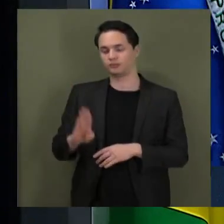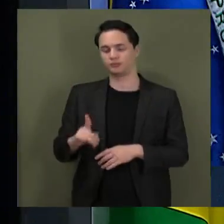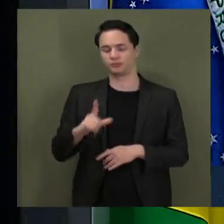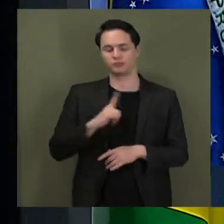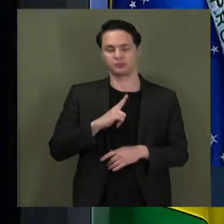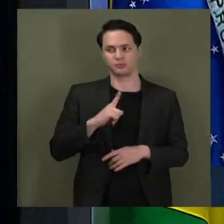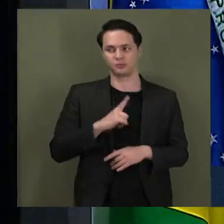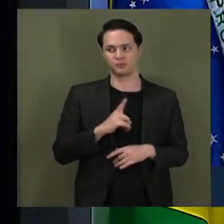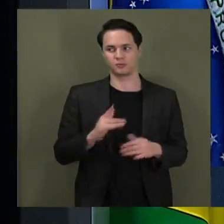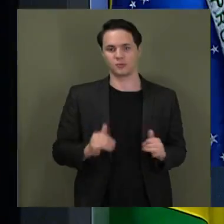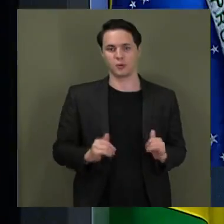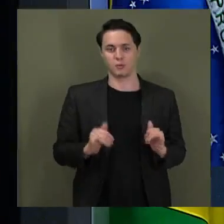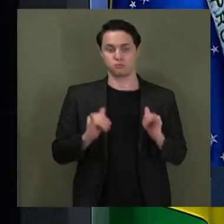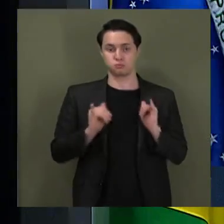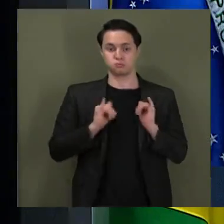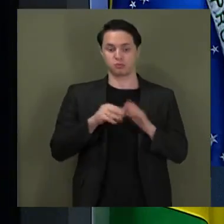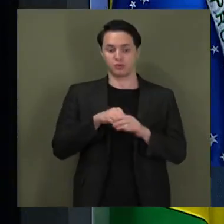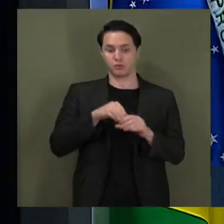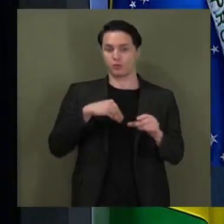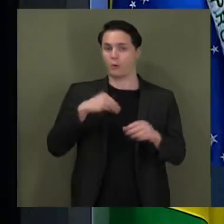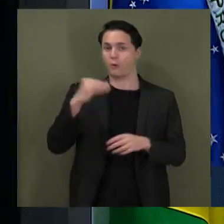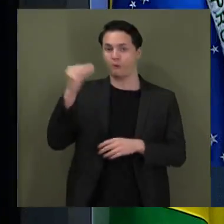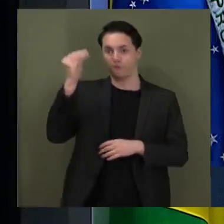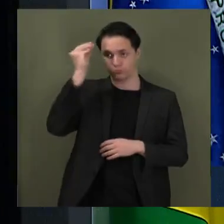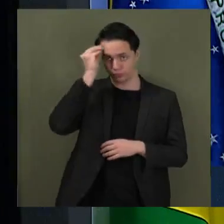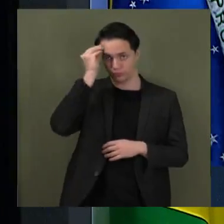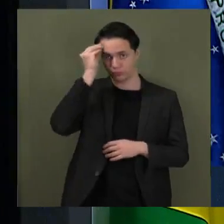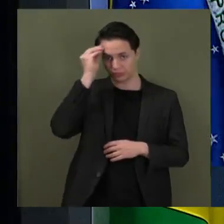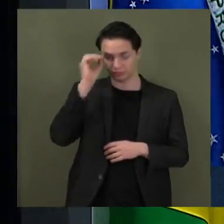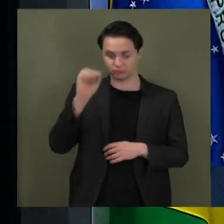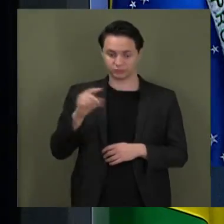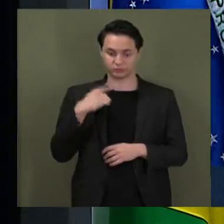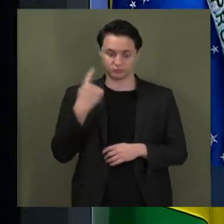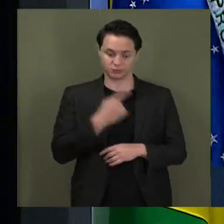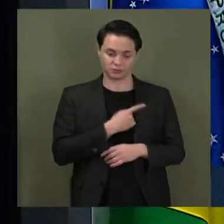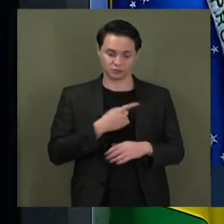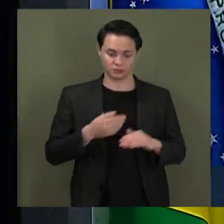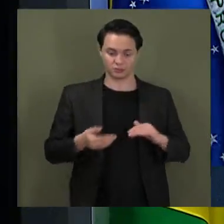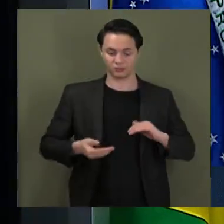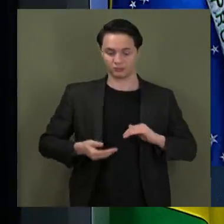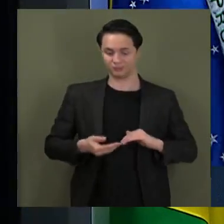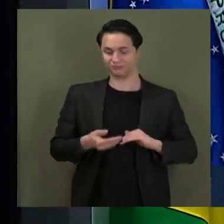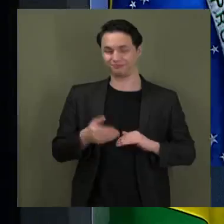omissão culposa do nosso Congresso Nacional,